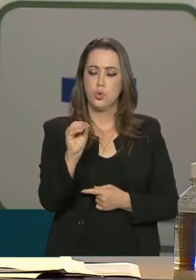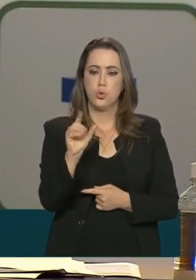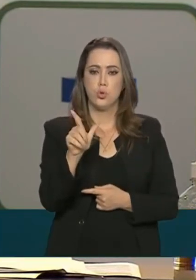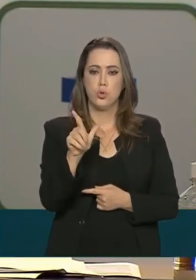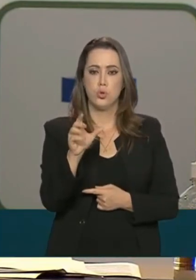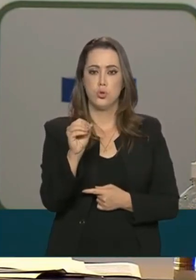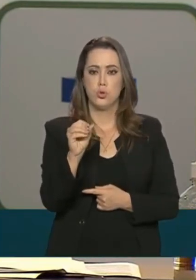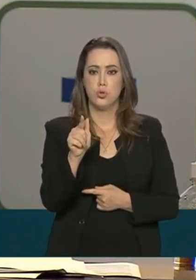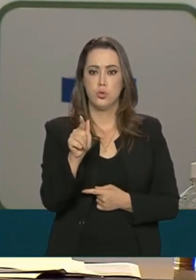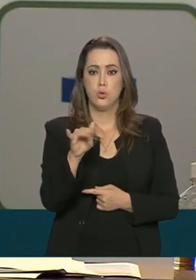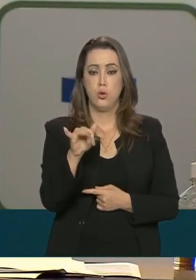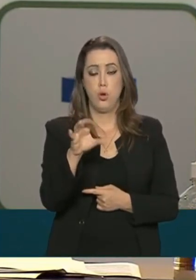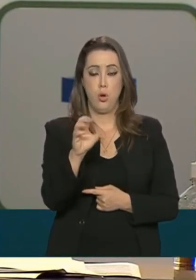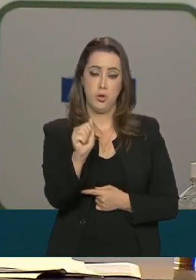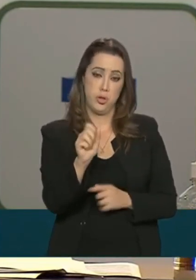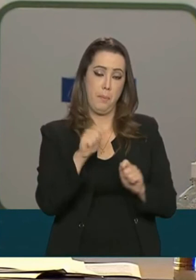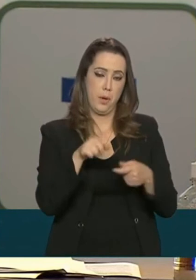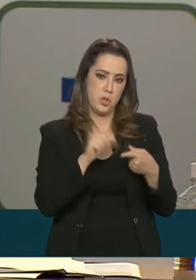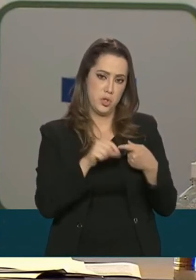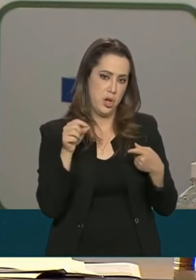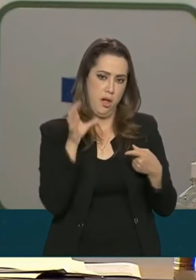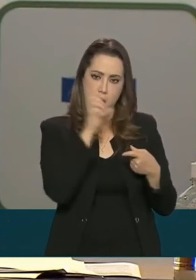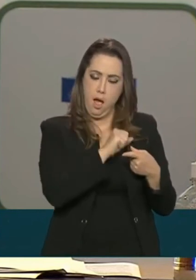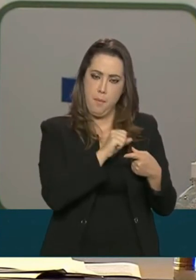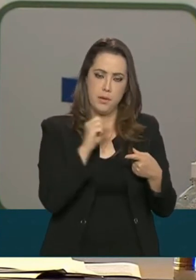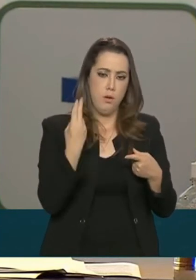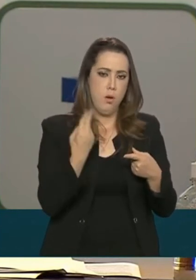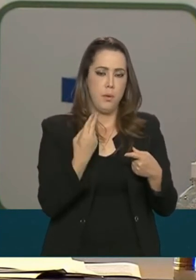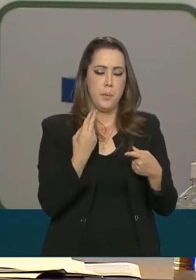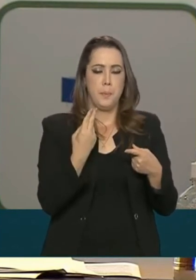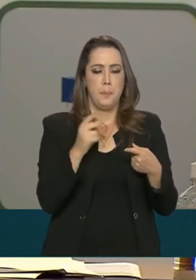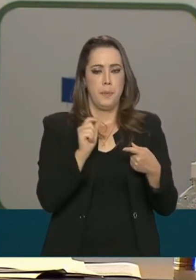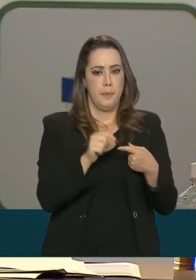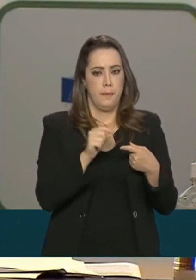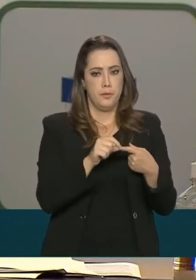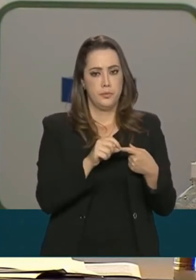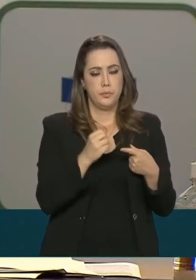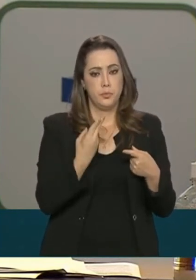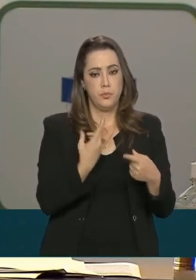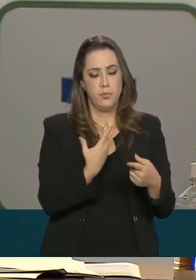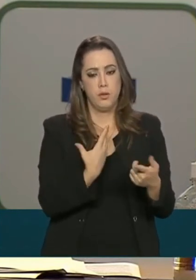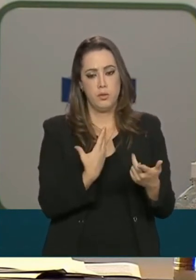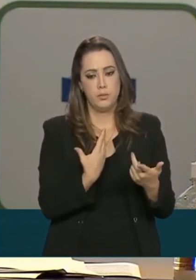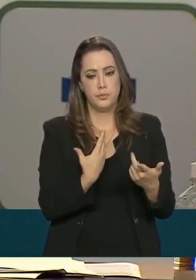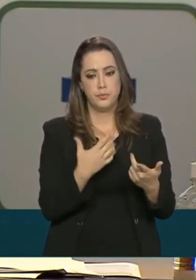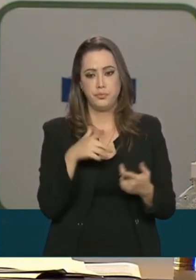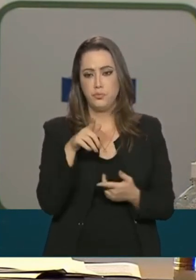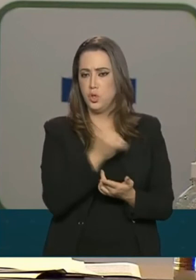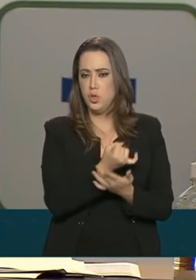seja teste rápido de anticorpo ou de teste rápido por antígeno, ELISA ou